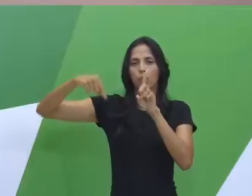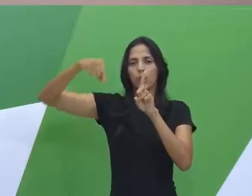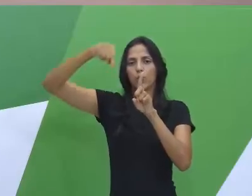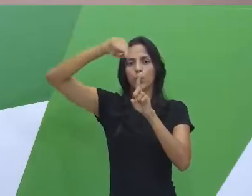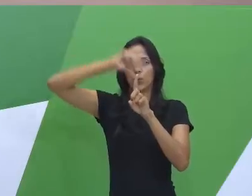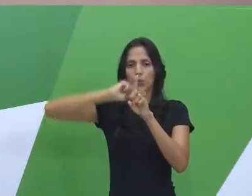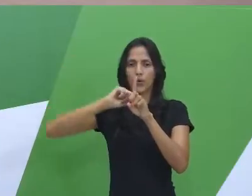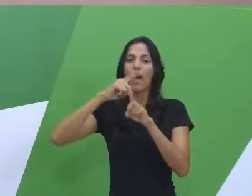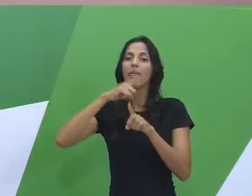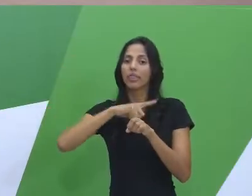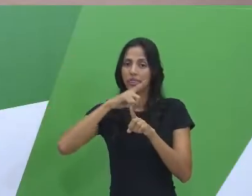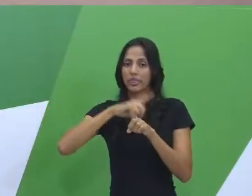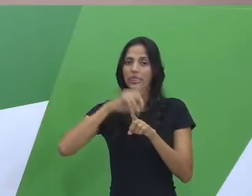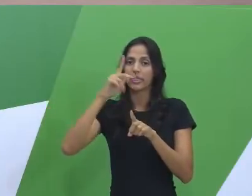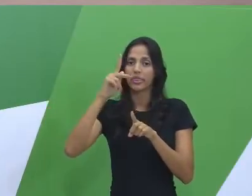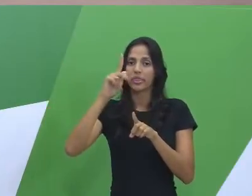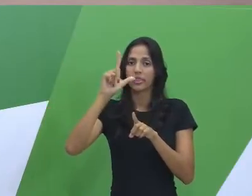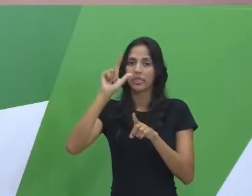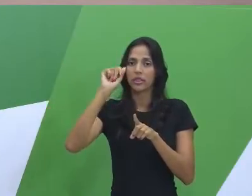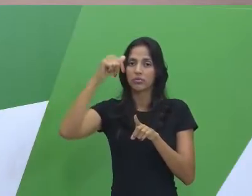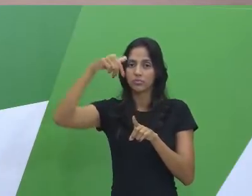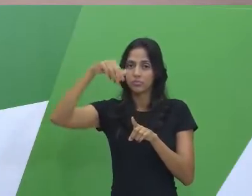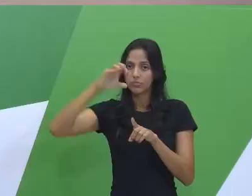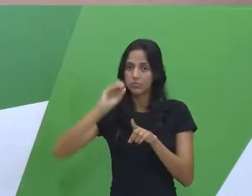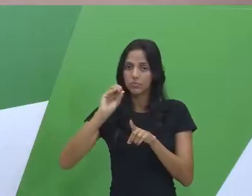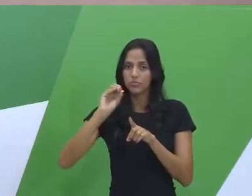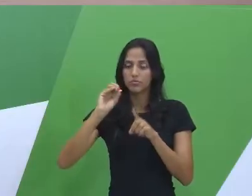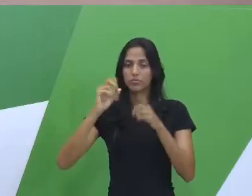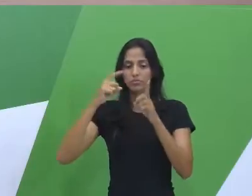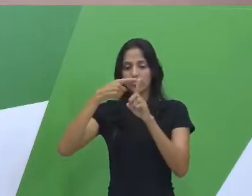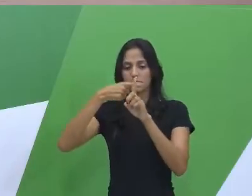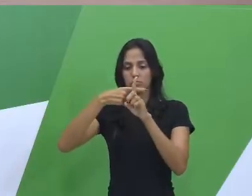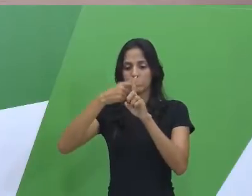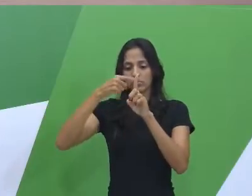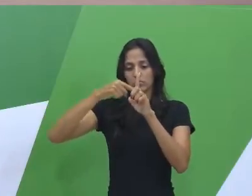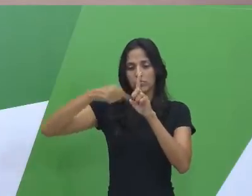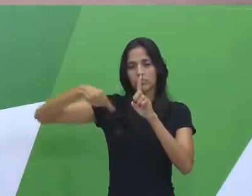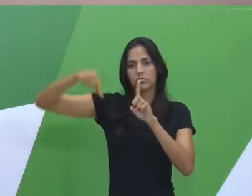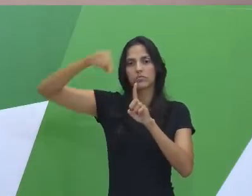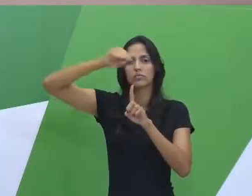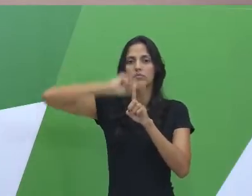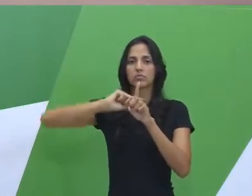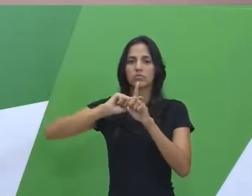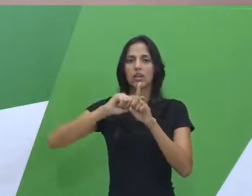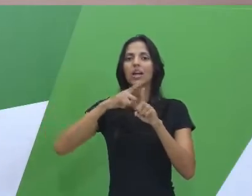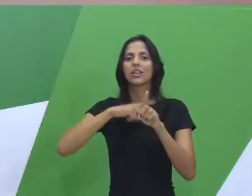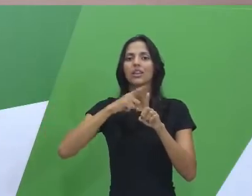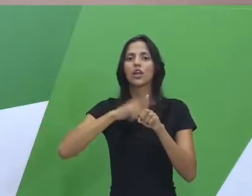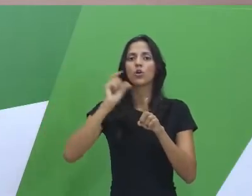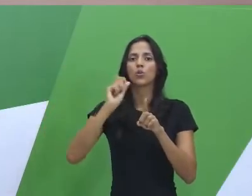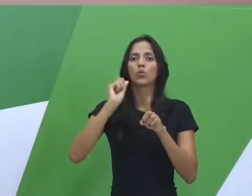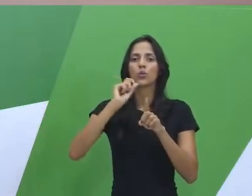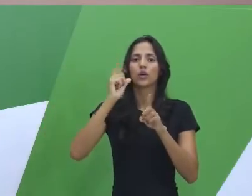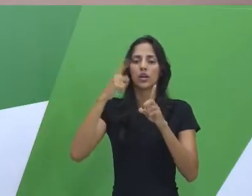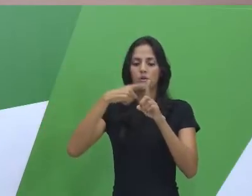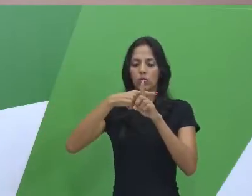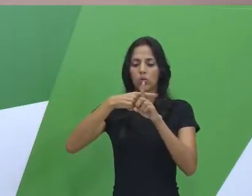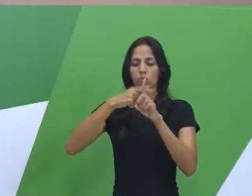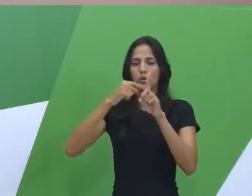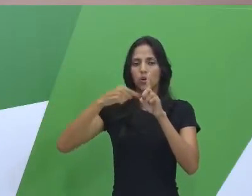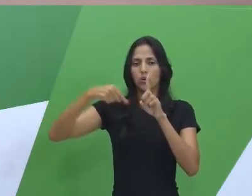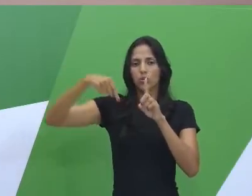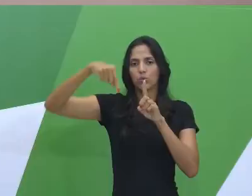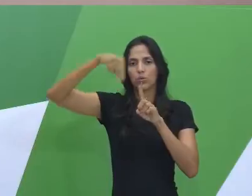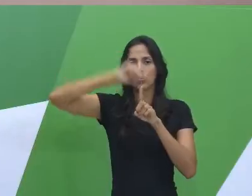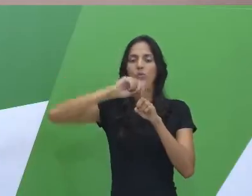nós temos um plano, beleza? Como eu centrei a circunferência nesse plano, automaticamente eu vou juntando